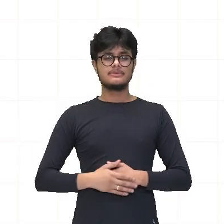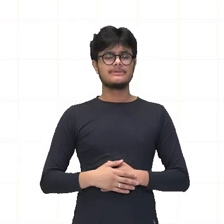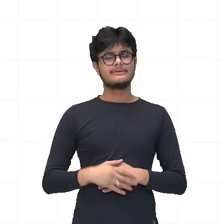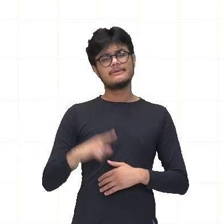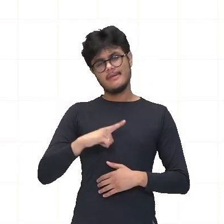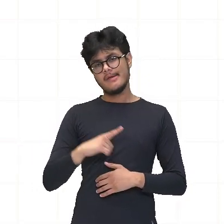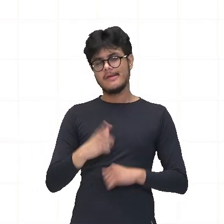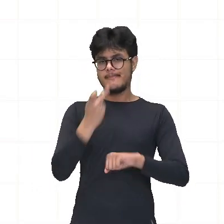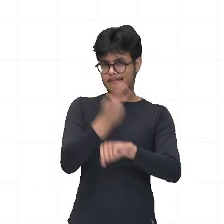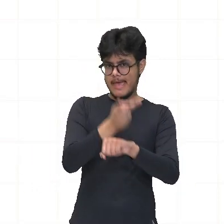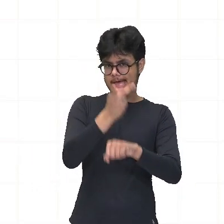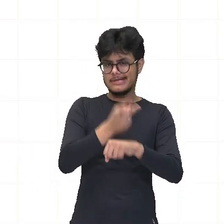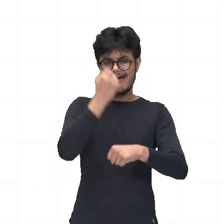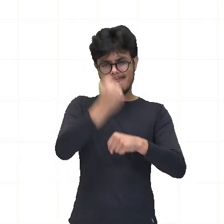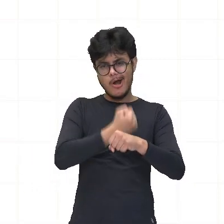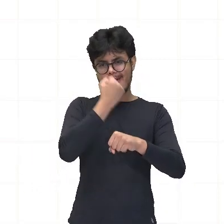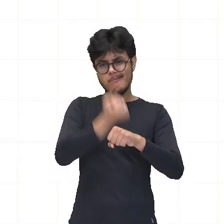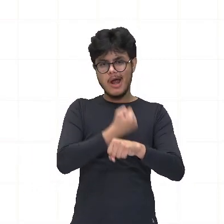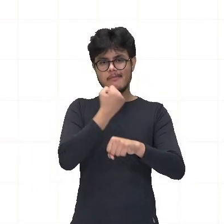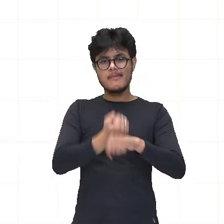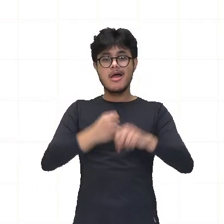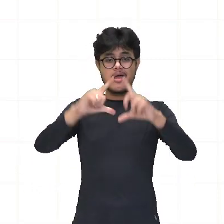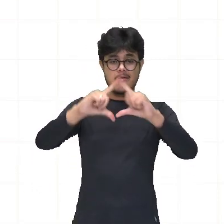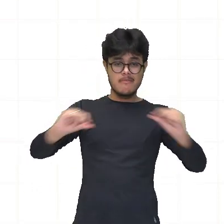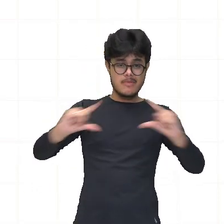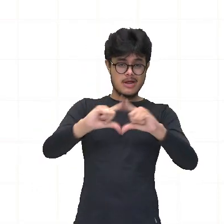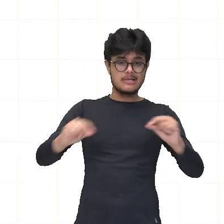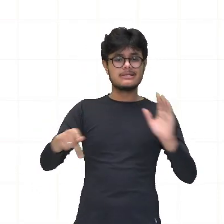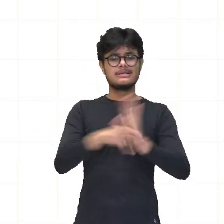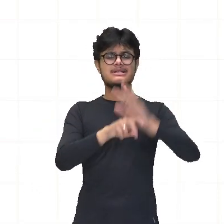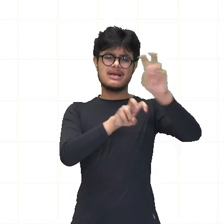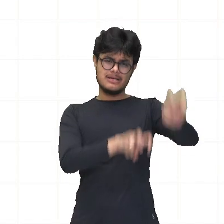a mineração, a construção de Brasília, né,